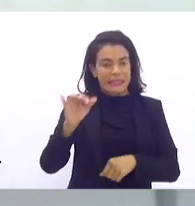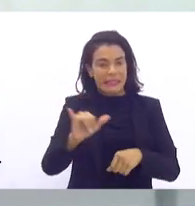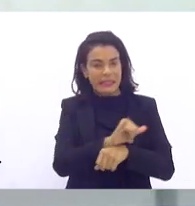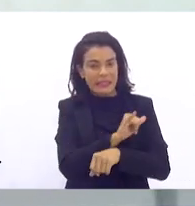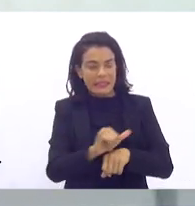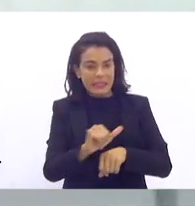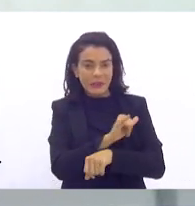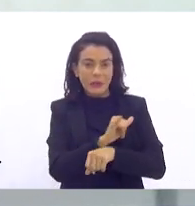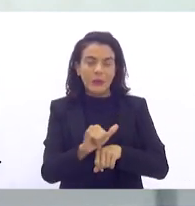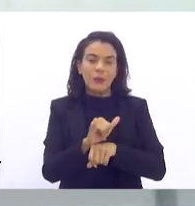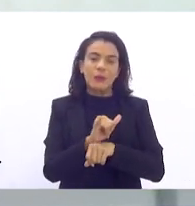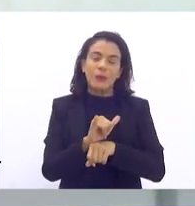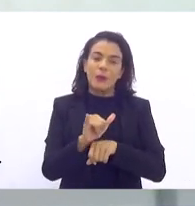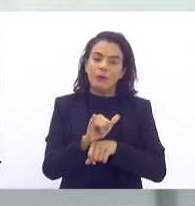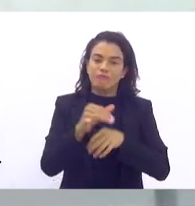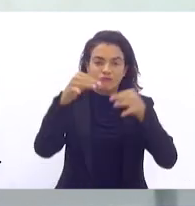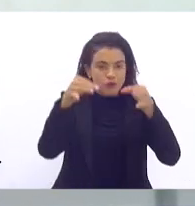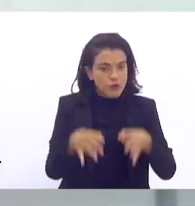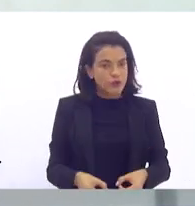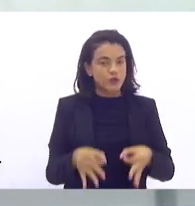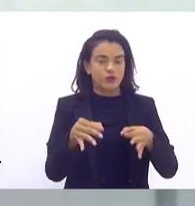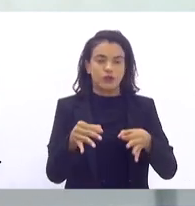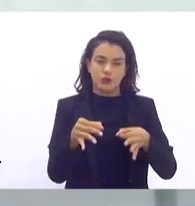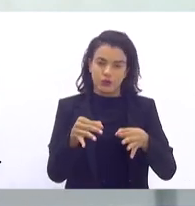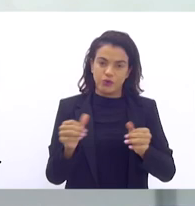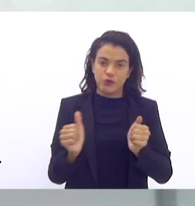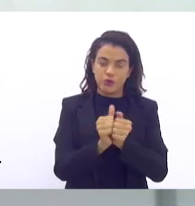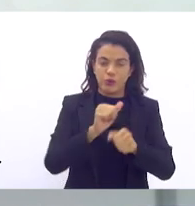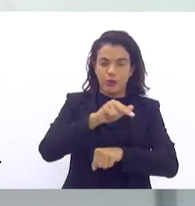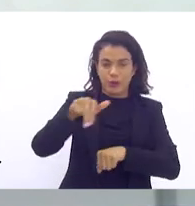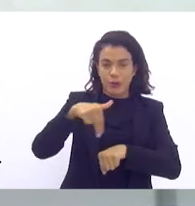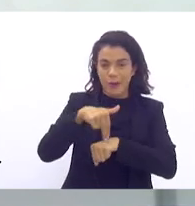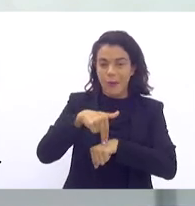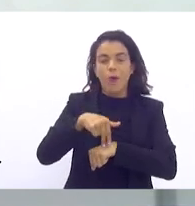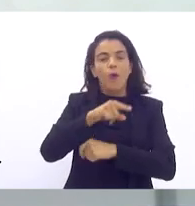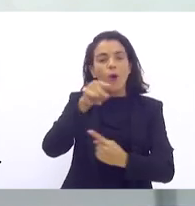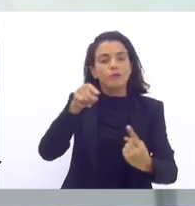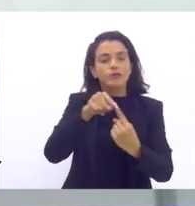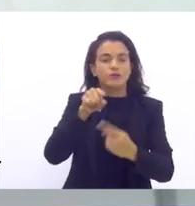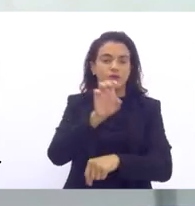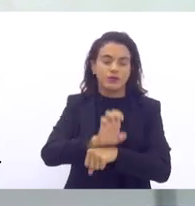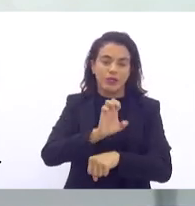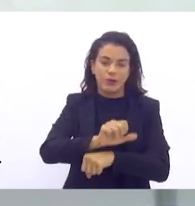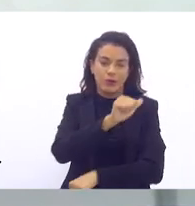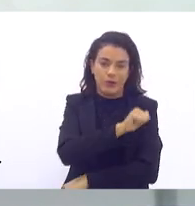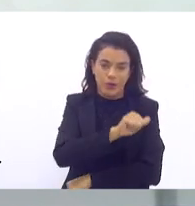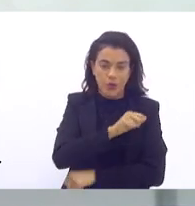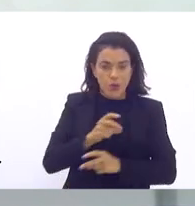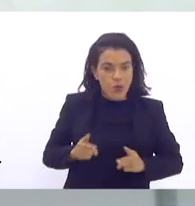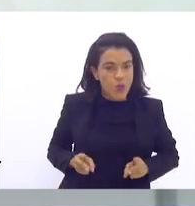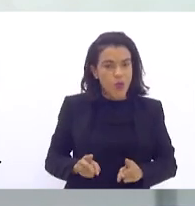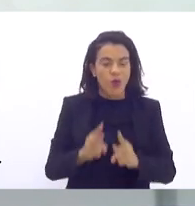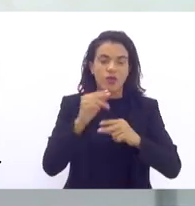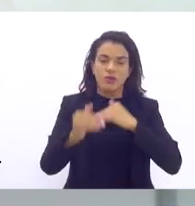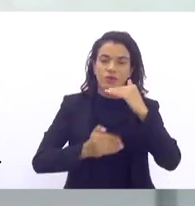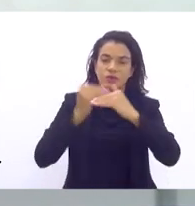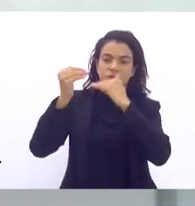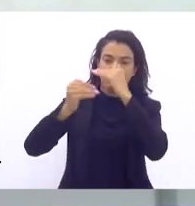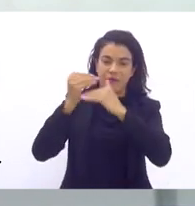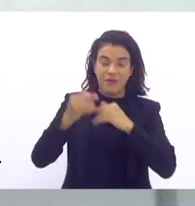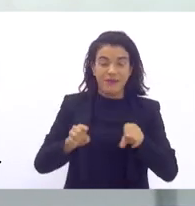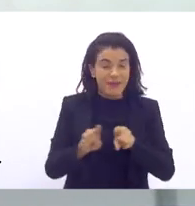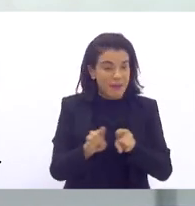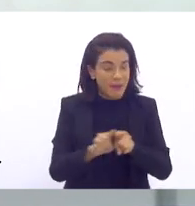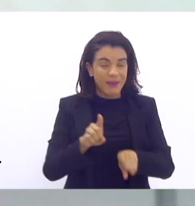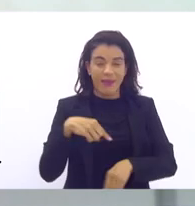regime de recuperação justo junto a união para que o Estado do Rio de Janeiro possa então continuar se desenvolvendo e